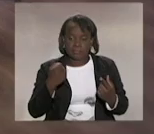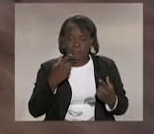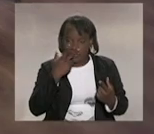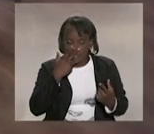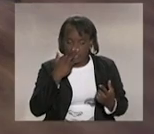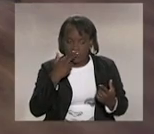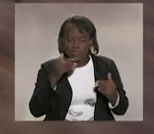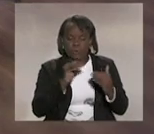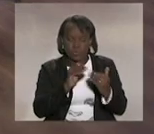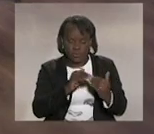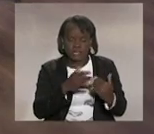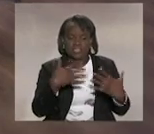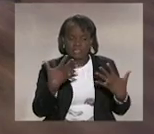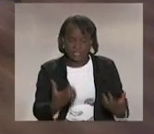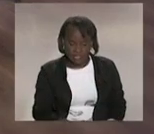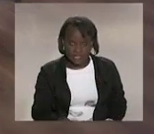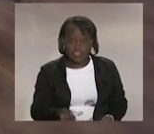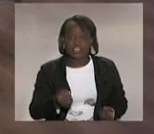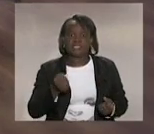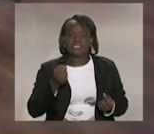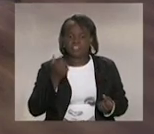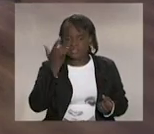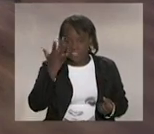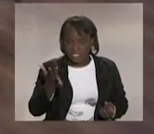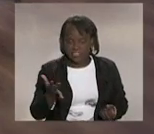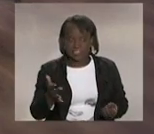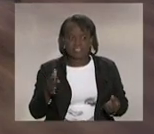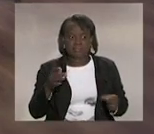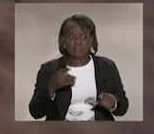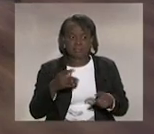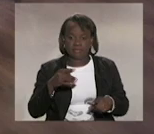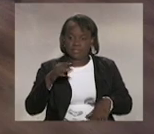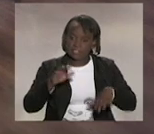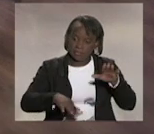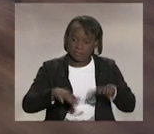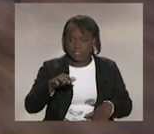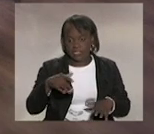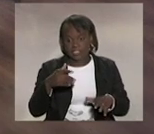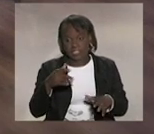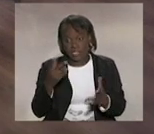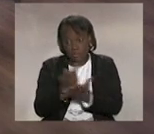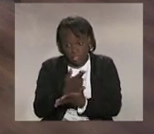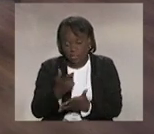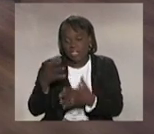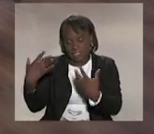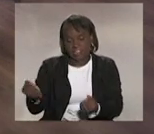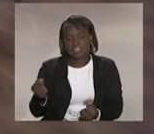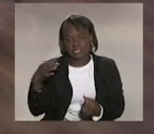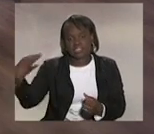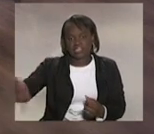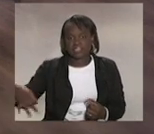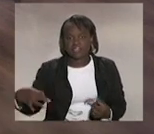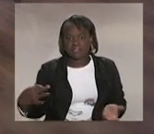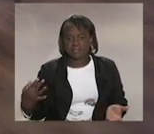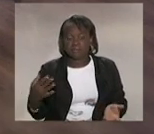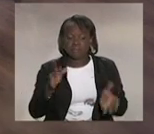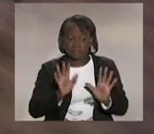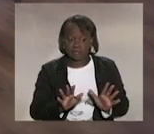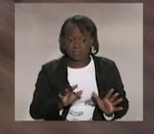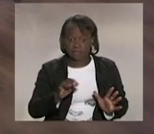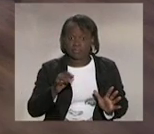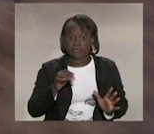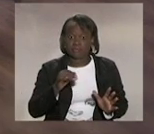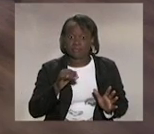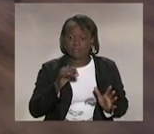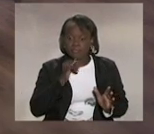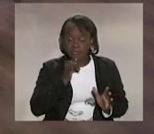É condizente com Sim, isso, né? a gente não aceita mais percebe facilmente em determinadas condições. Sim, e a questão